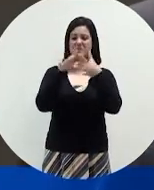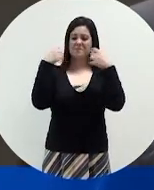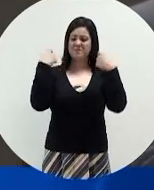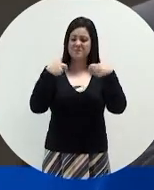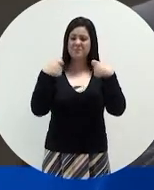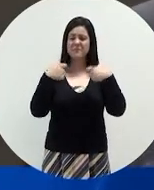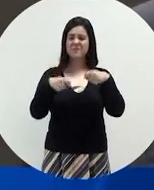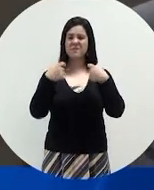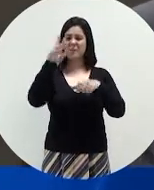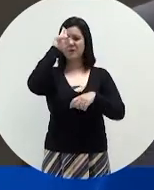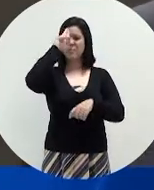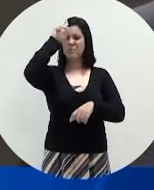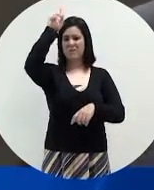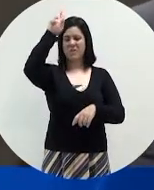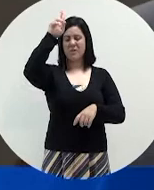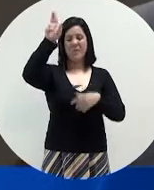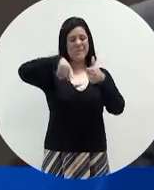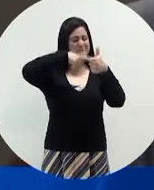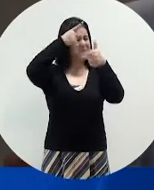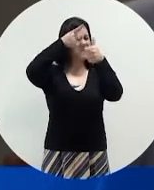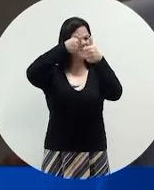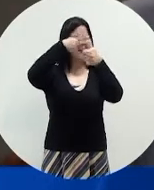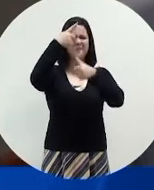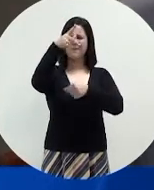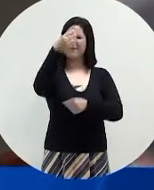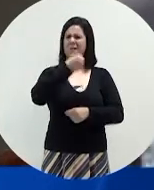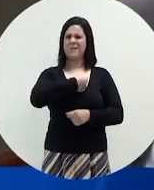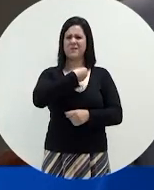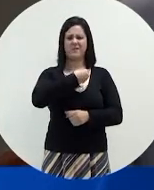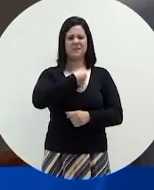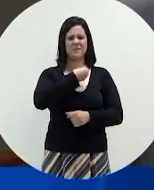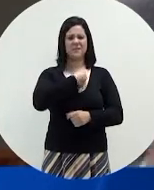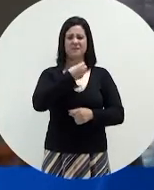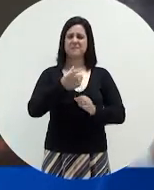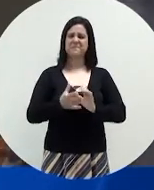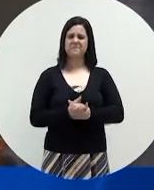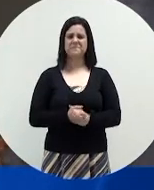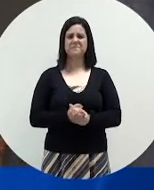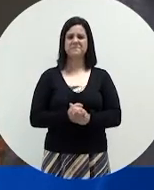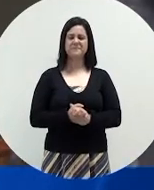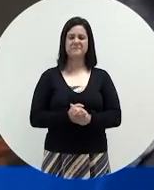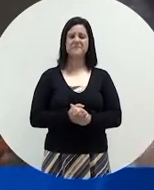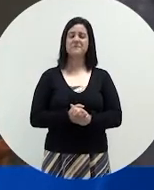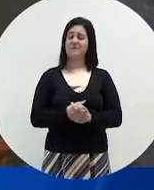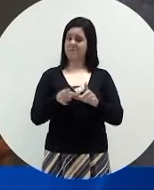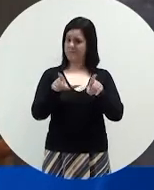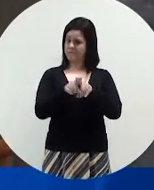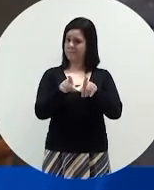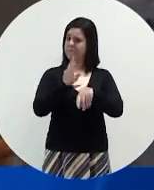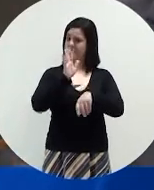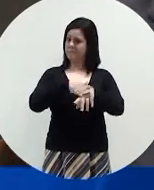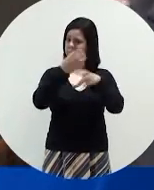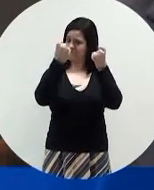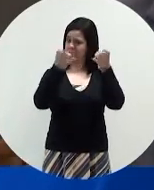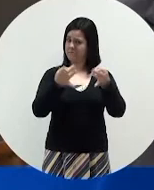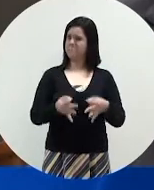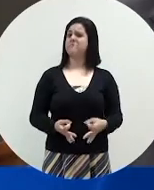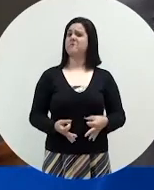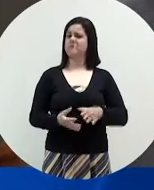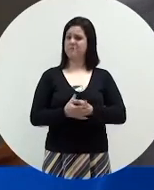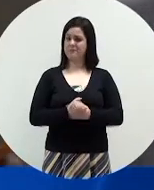Ele é o Senhor. Esse é o primeiro ensino. Não há conversão, não há salvação, não há fé, se você